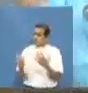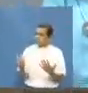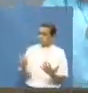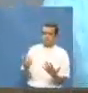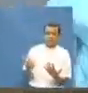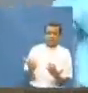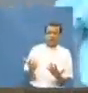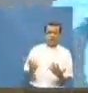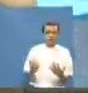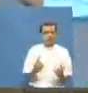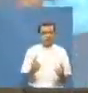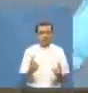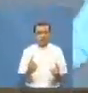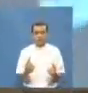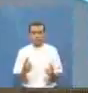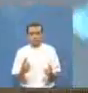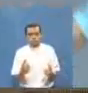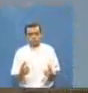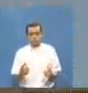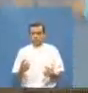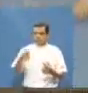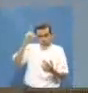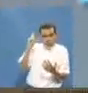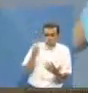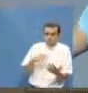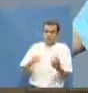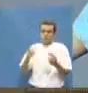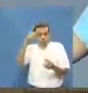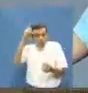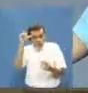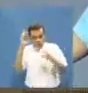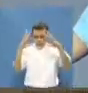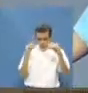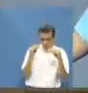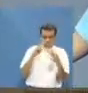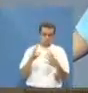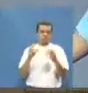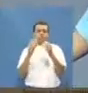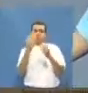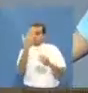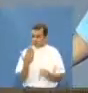santo, a partir de onde foi, porque nós fizemos isso diante de Jesus, que estava aqui.